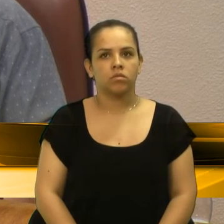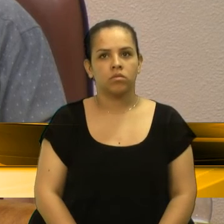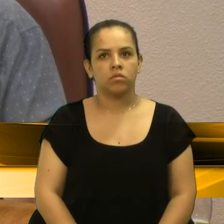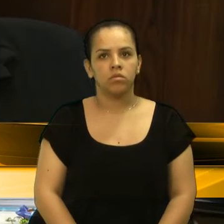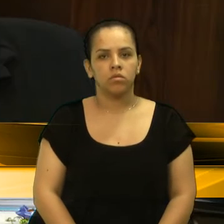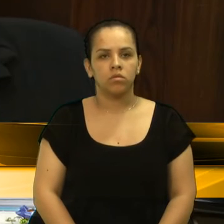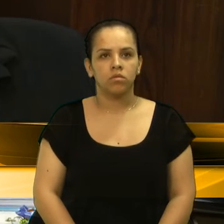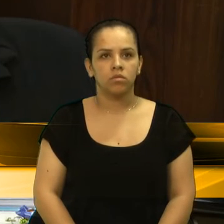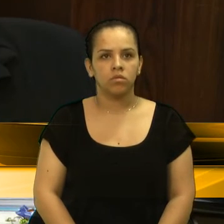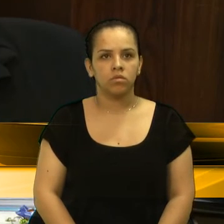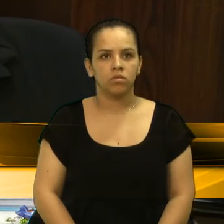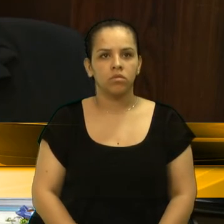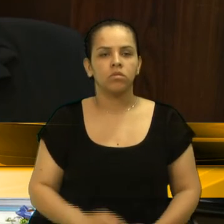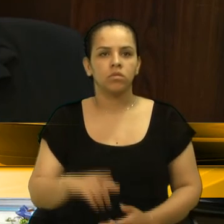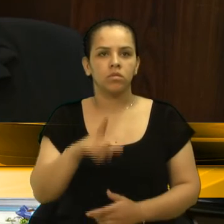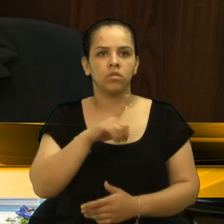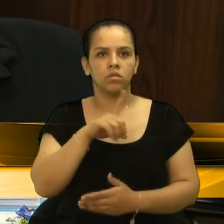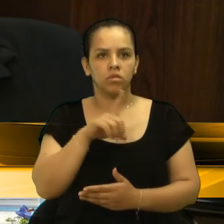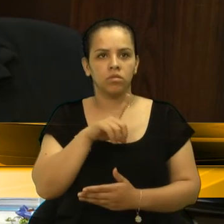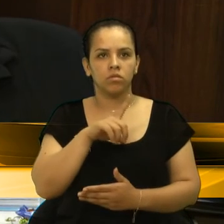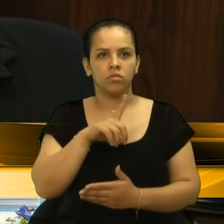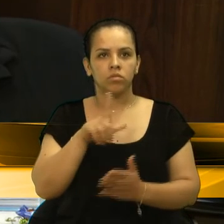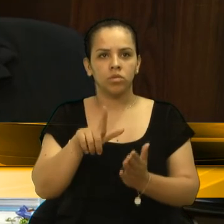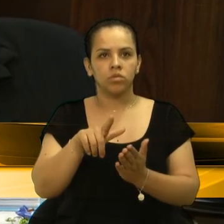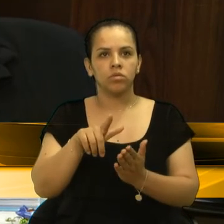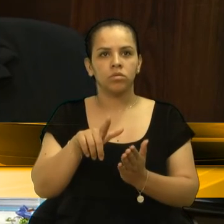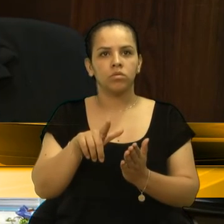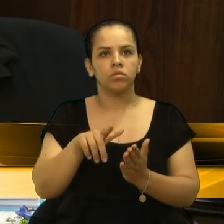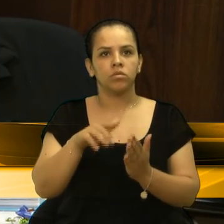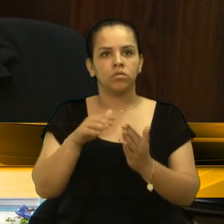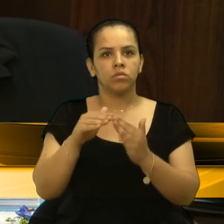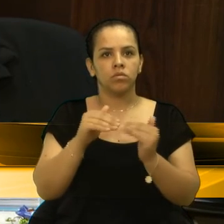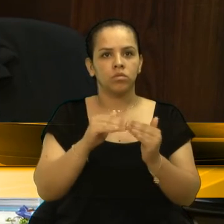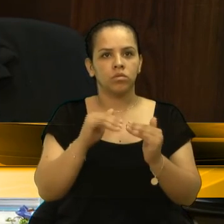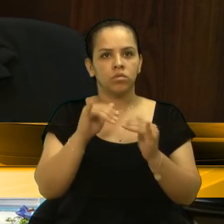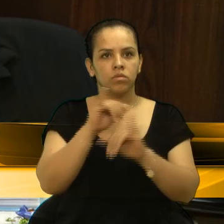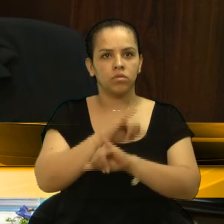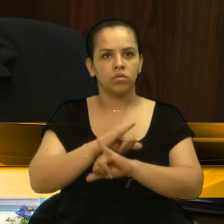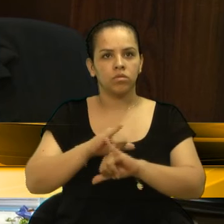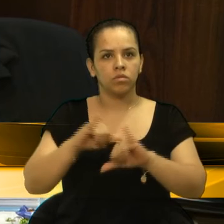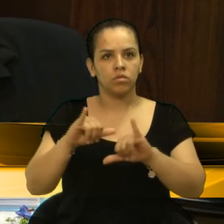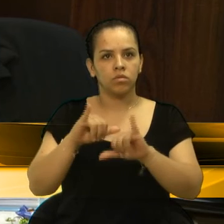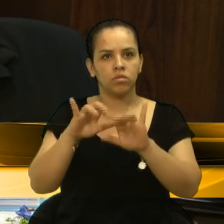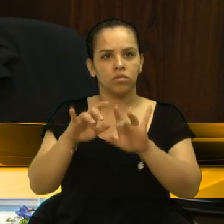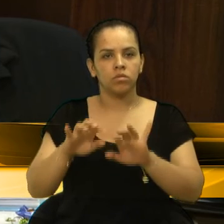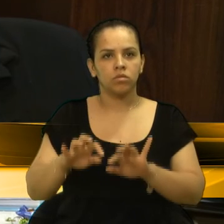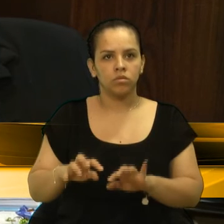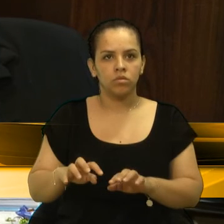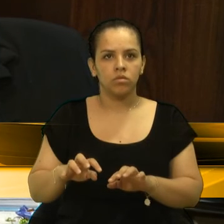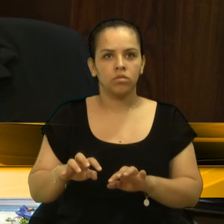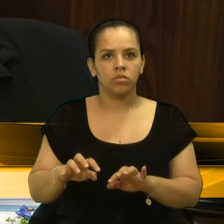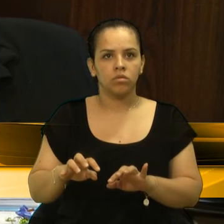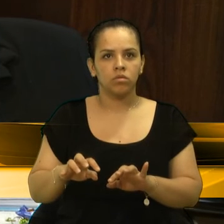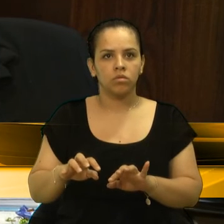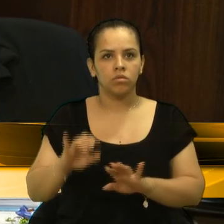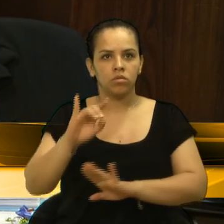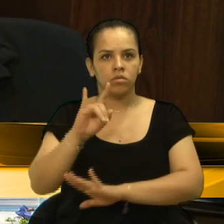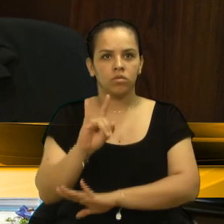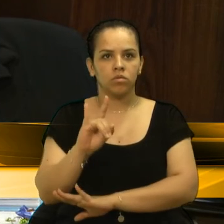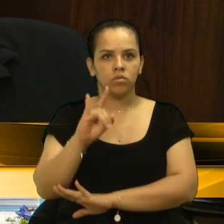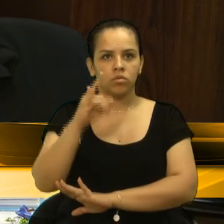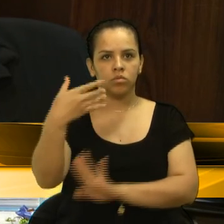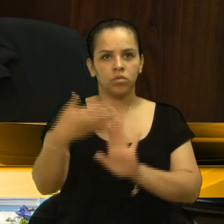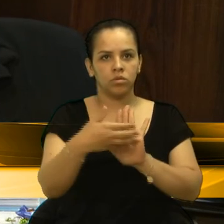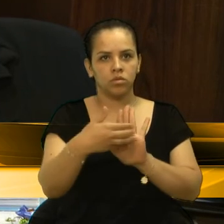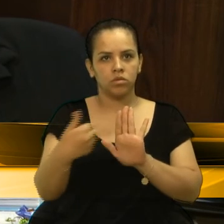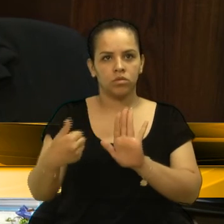defesa, solicitando a recuperação das informações da taquigrafia a respeito da última dispensa